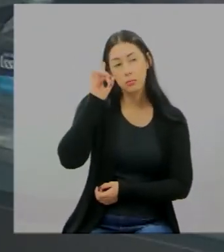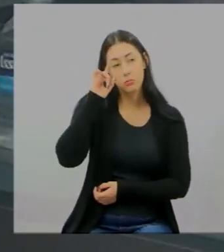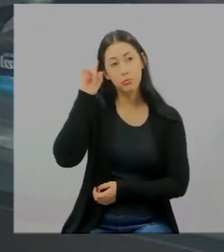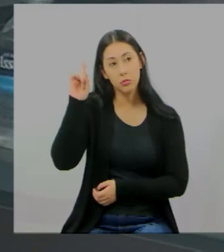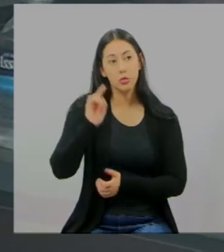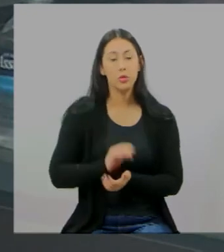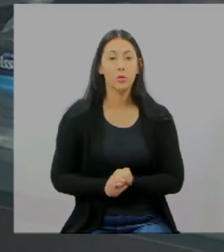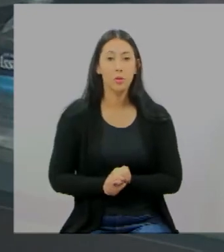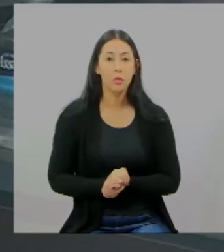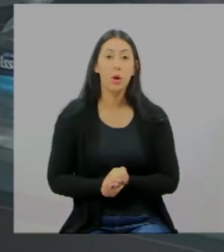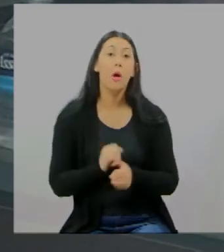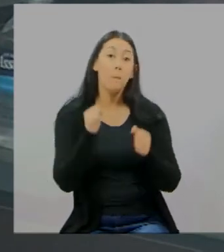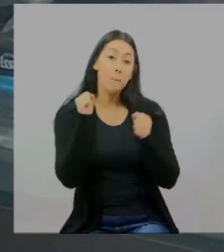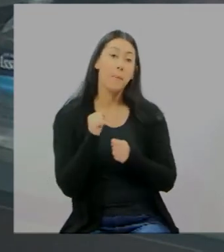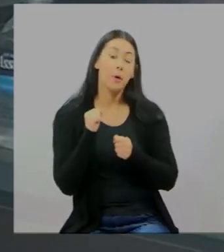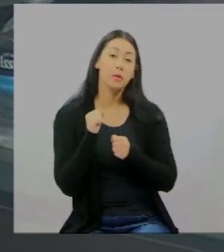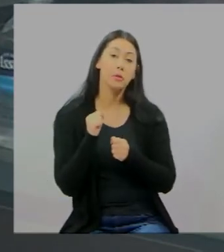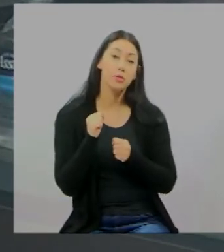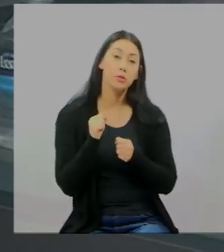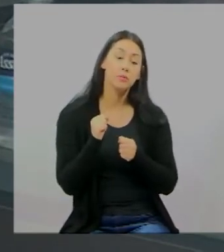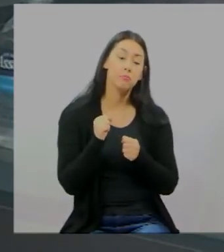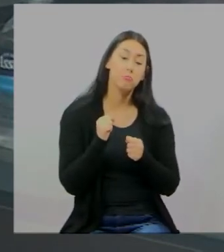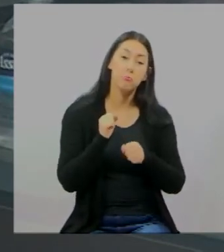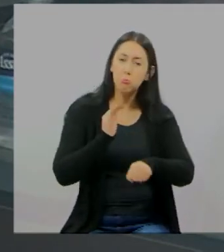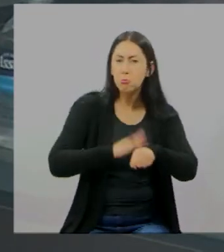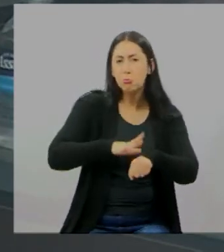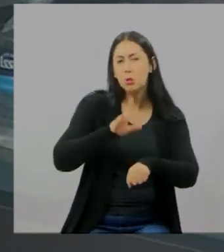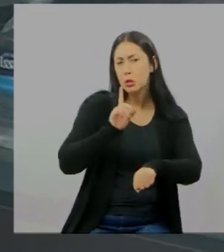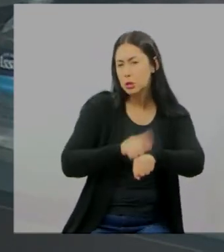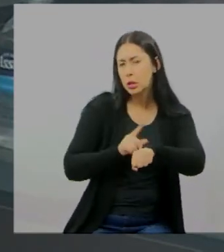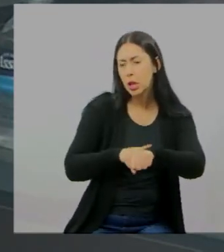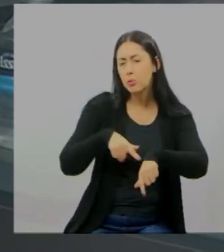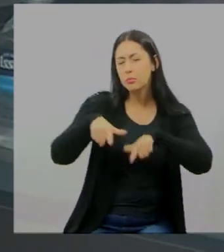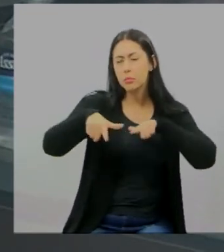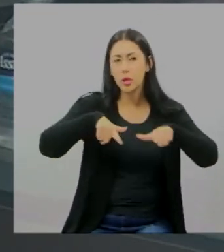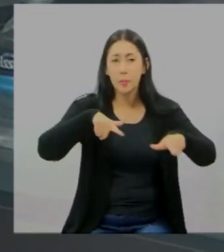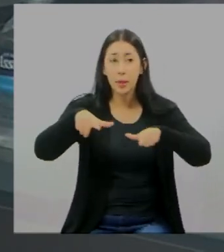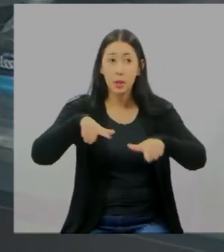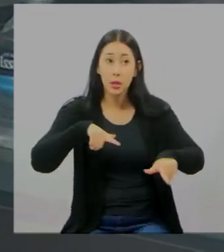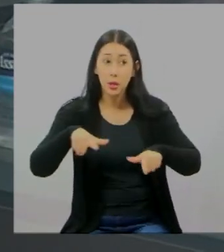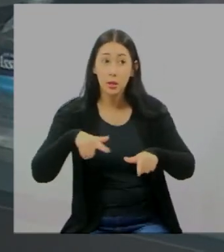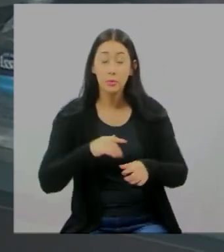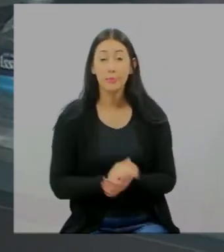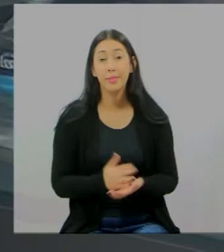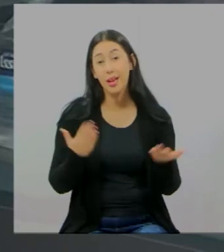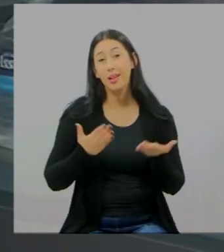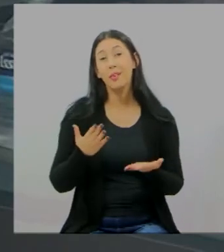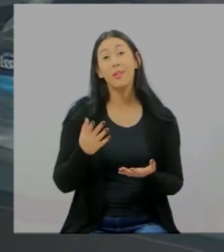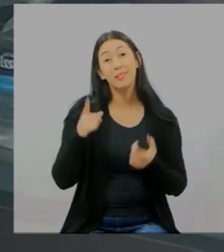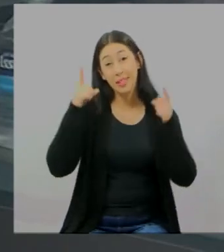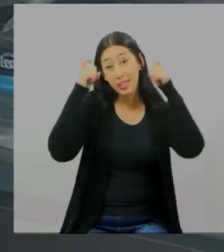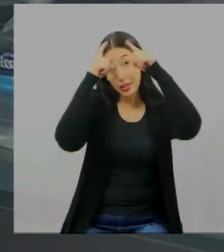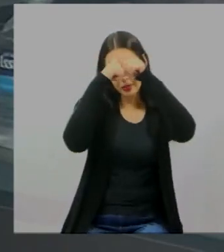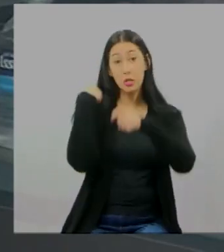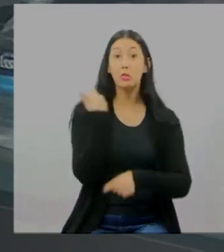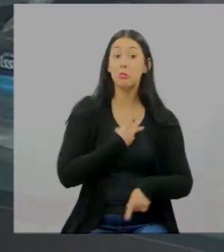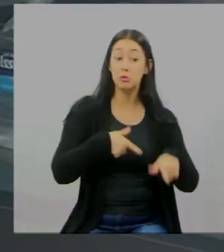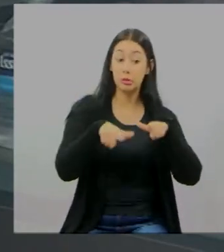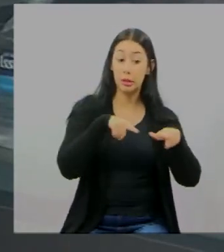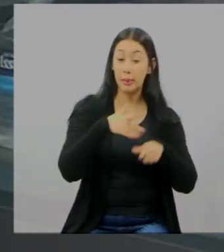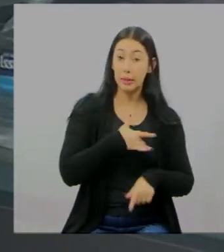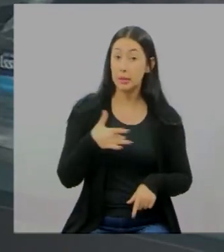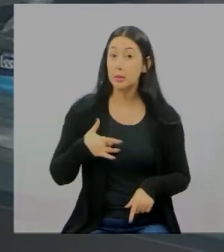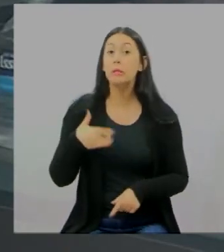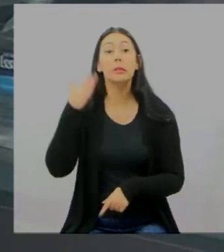vamos poder abrir um pouco mais para o comércio poder trabalhar. Uma situação realmente difícil. Nós da saúde sabemos muito bem disso, né, porque a